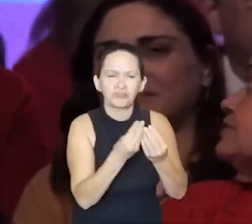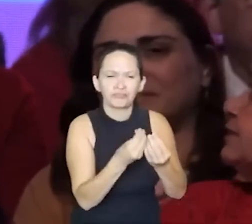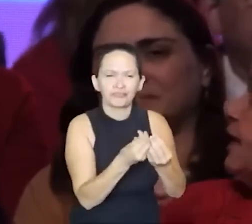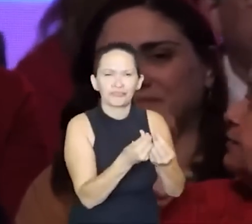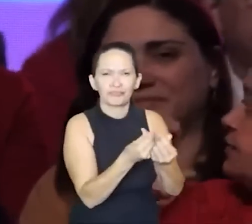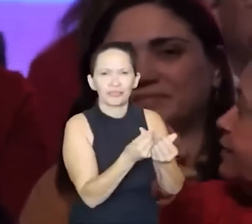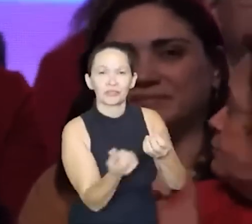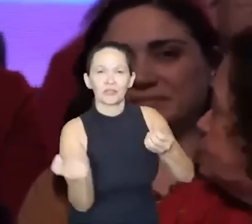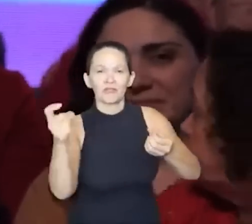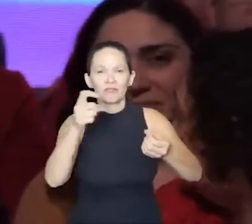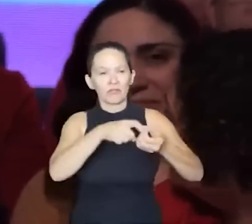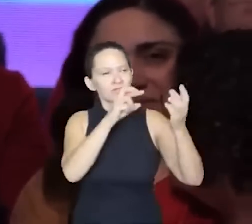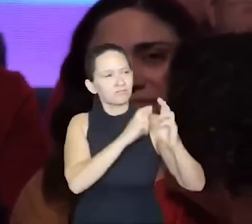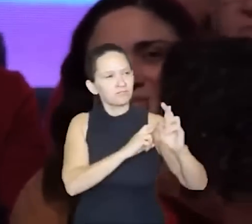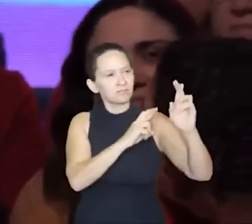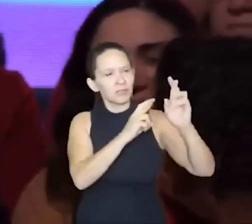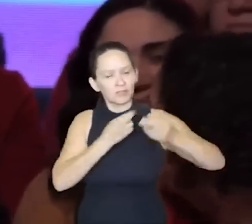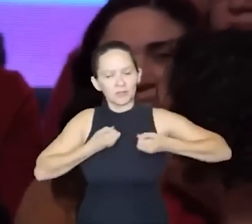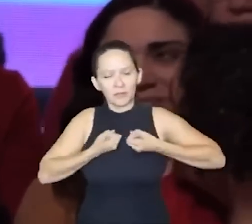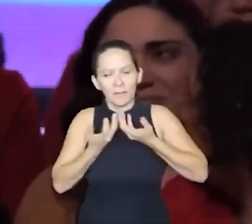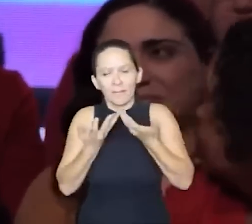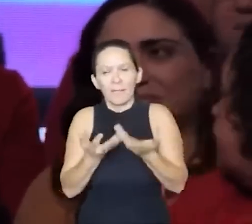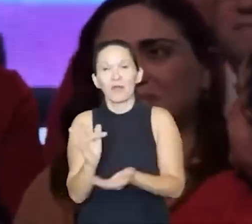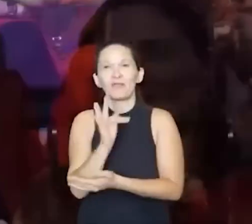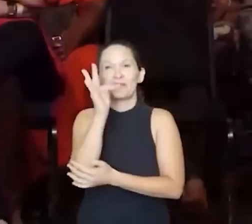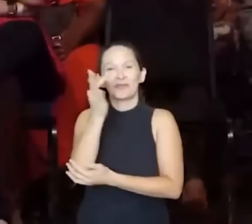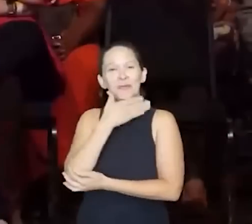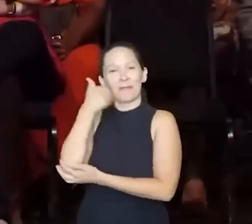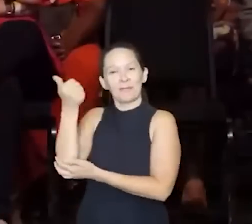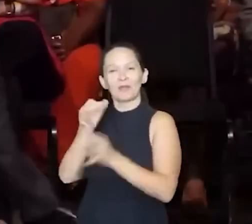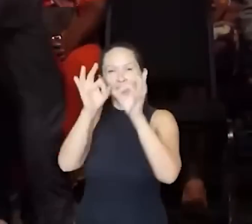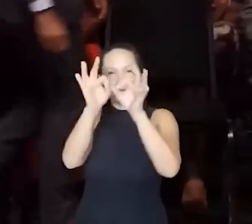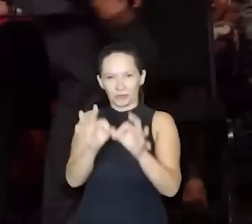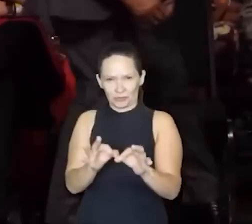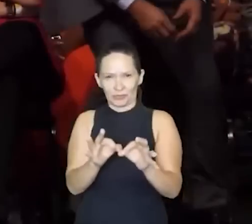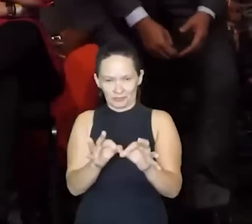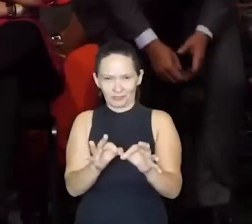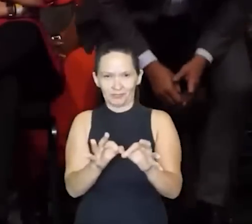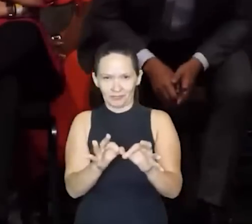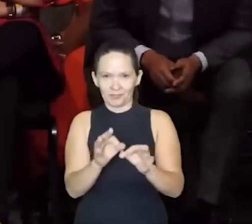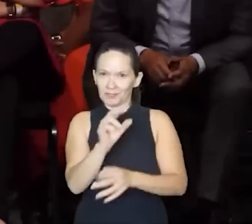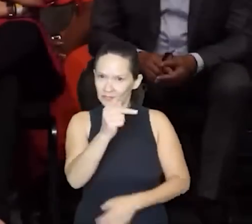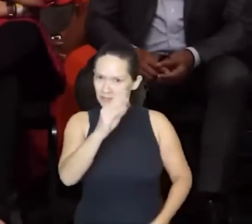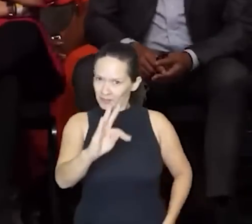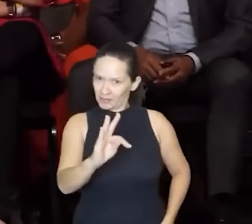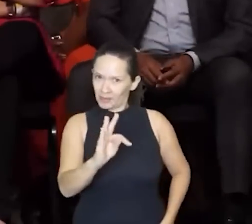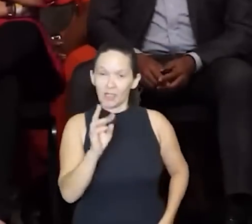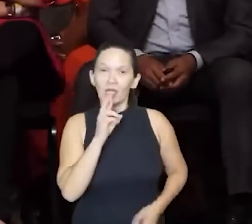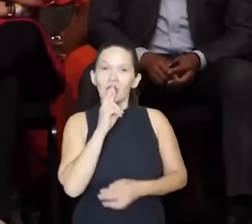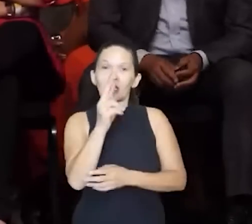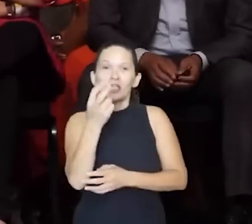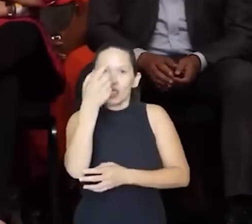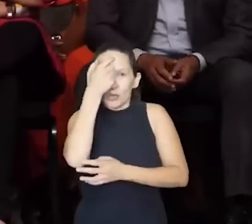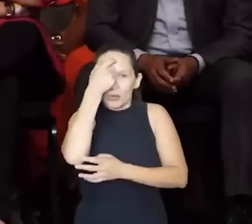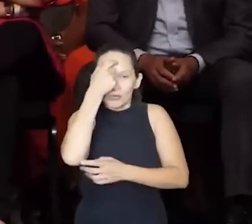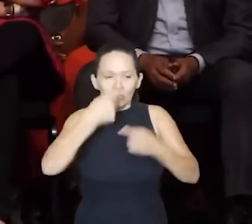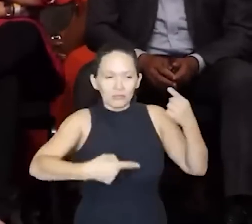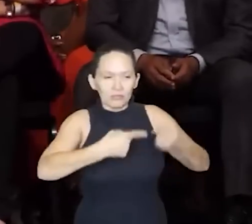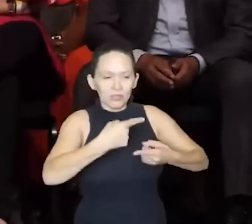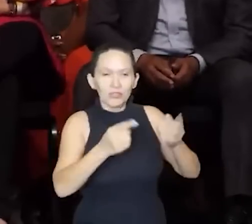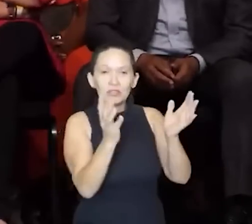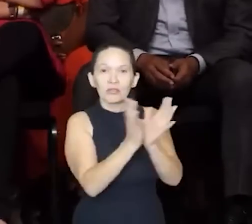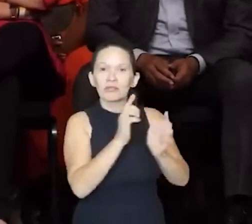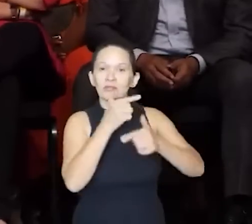resgatar a esperança num futuro melhor e mais justo. O PT é fruto da consciência política da classe